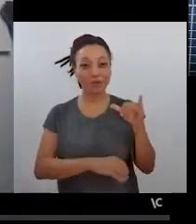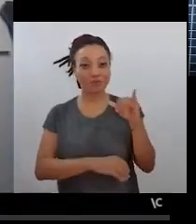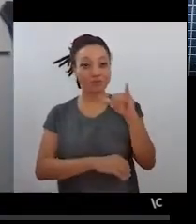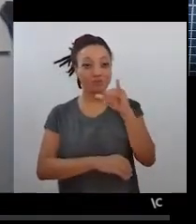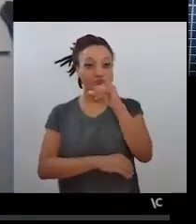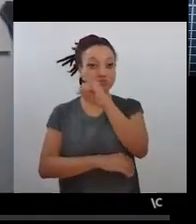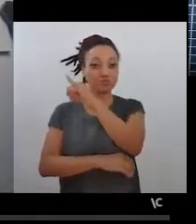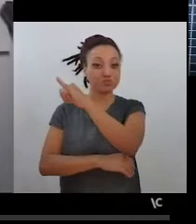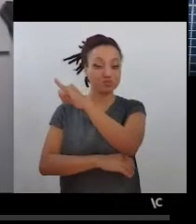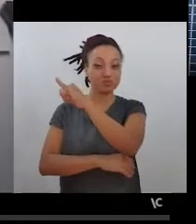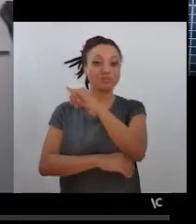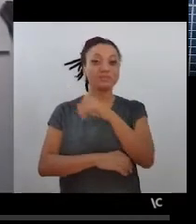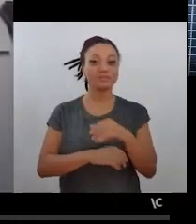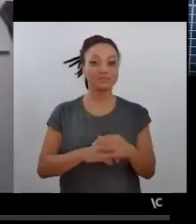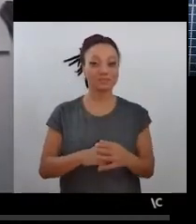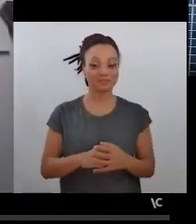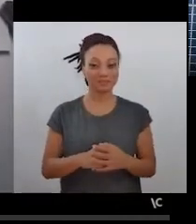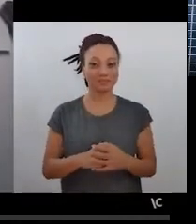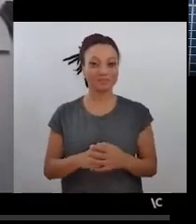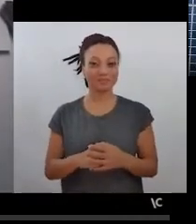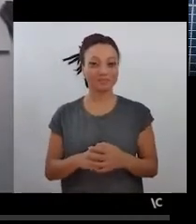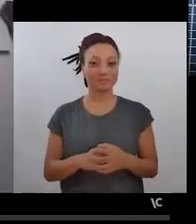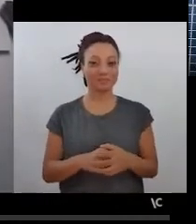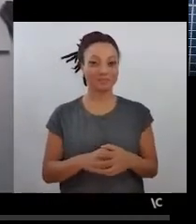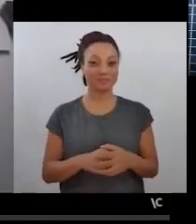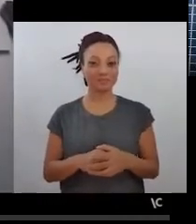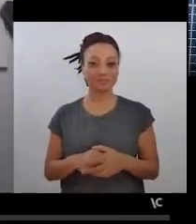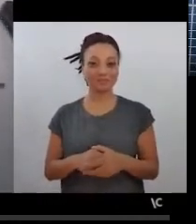simplesmente. É, por exemplo, vou mostrar aqui pra vocês.